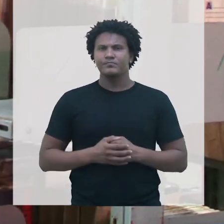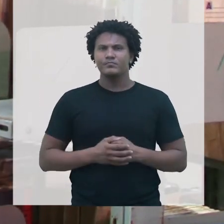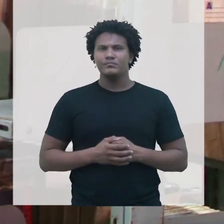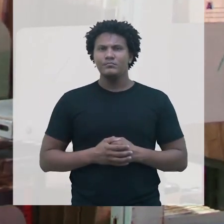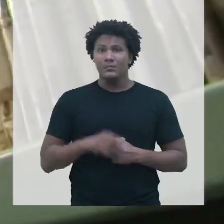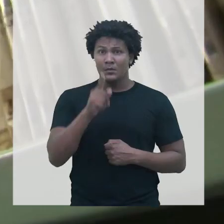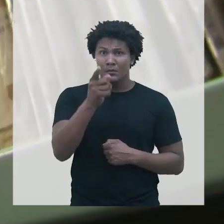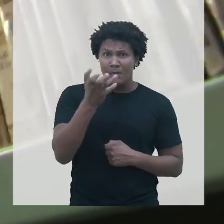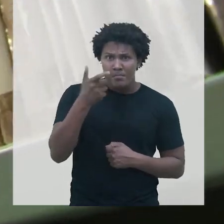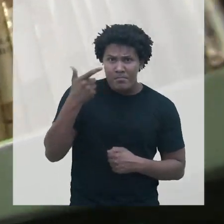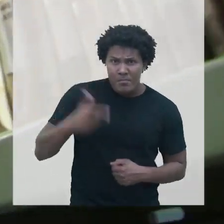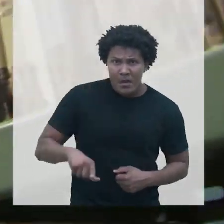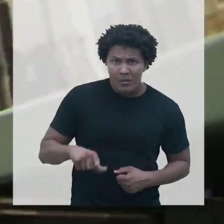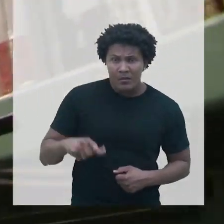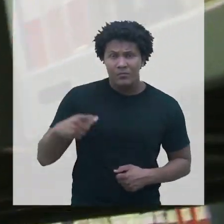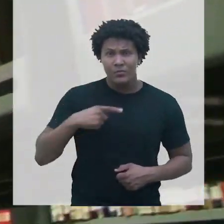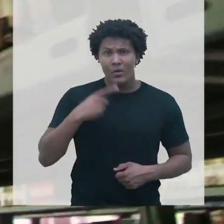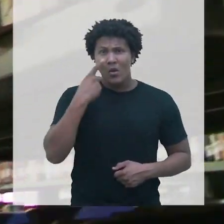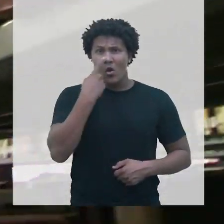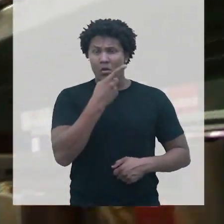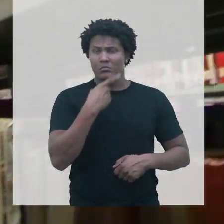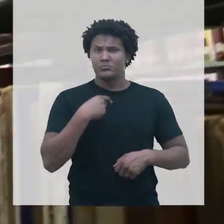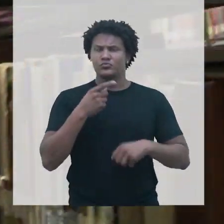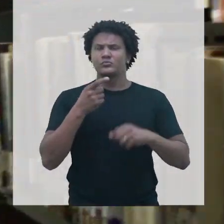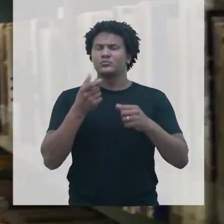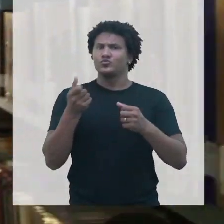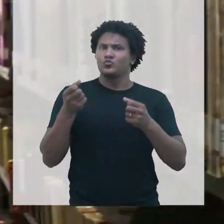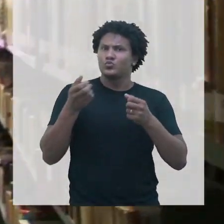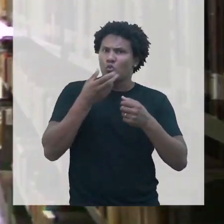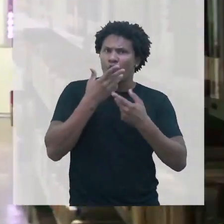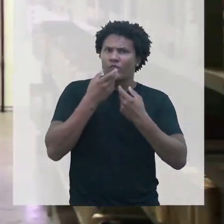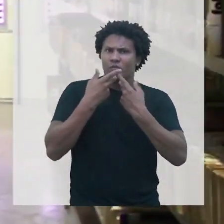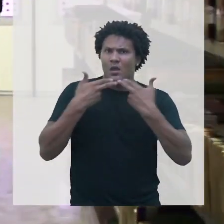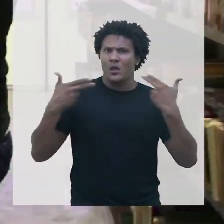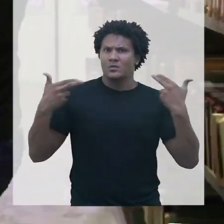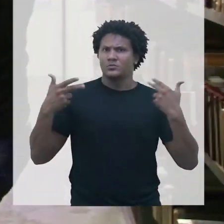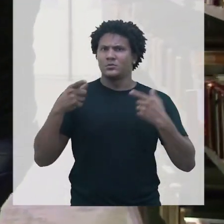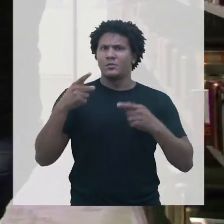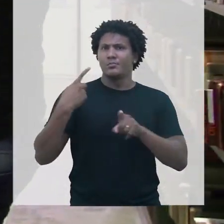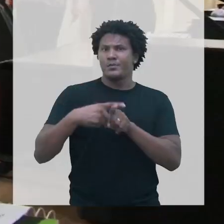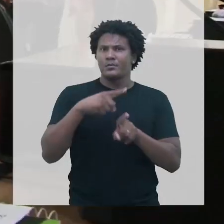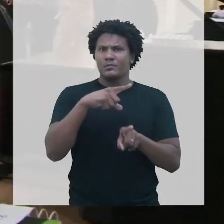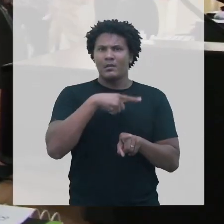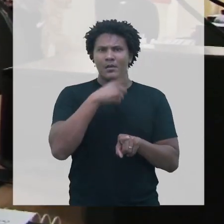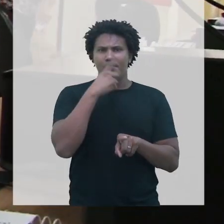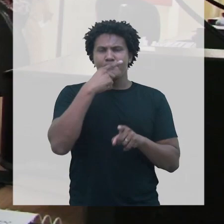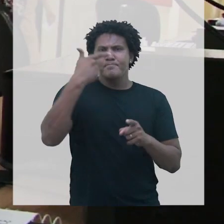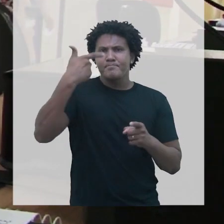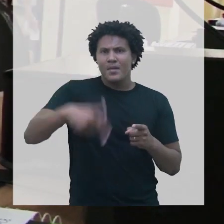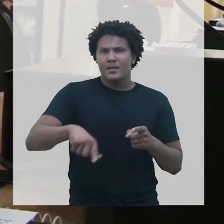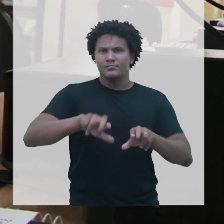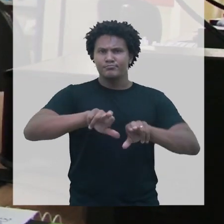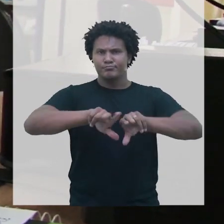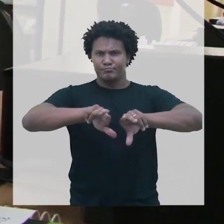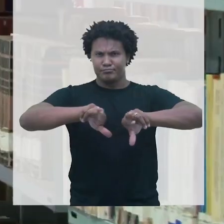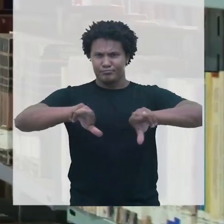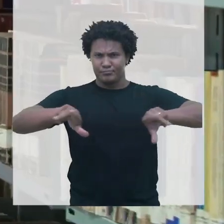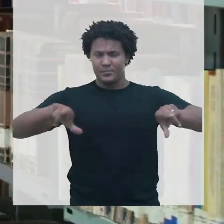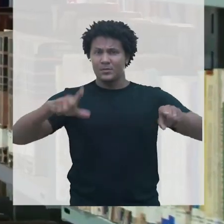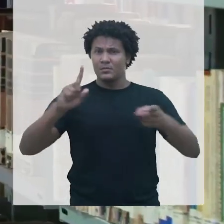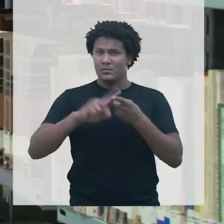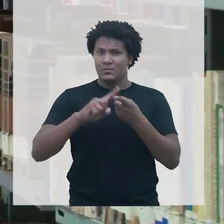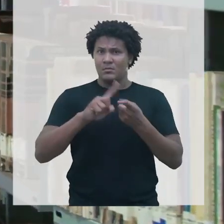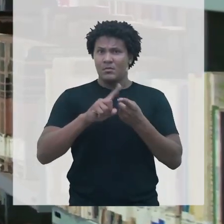no acervo. Quer mais? Então confere só as novidades que vem por aí. Vai ter mais acervo digital e